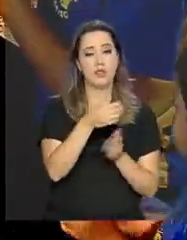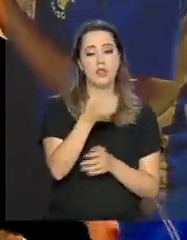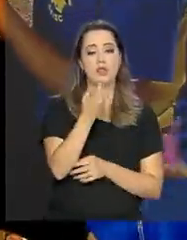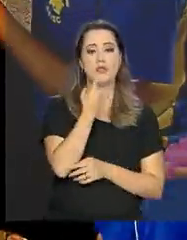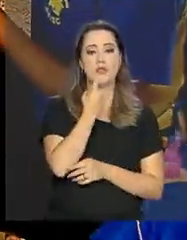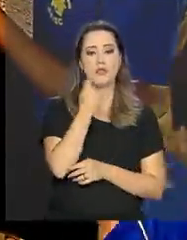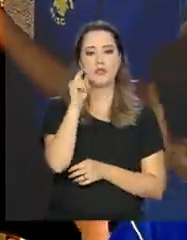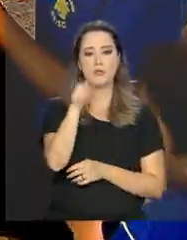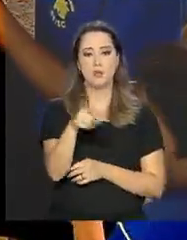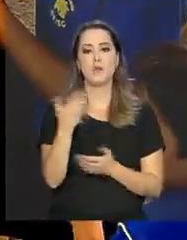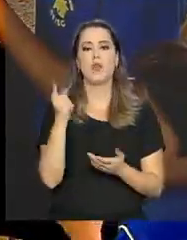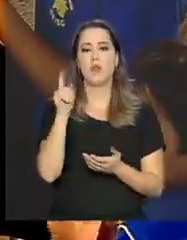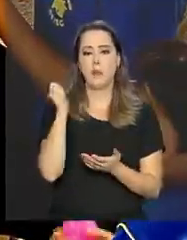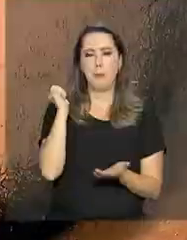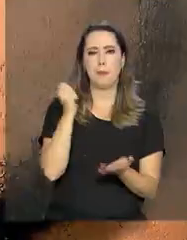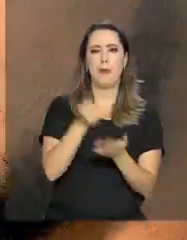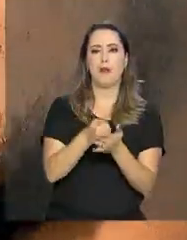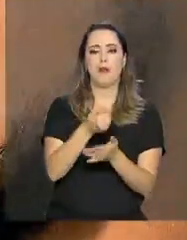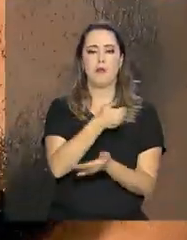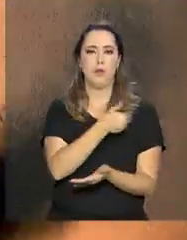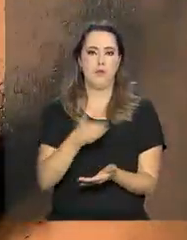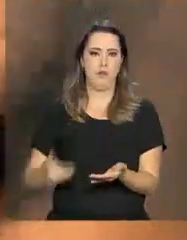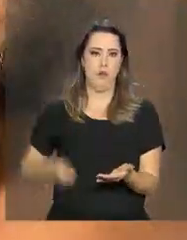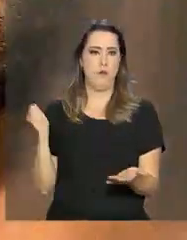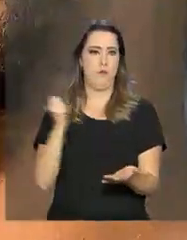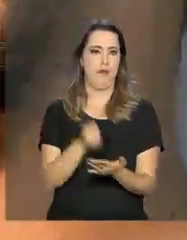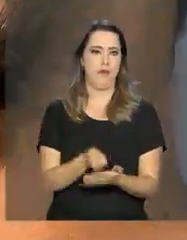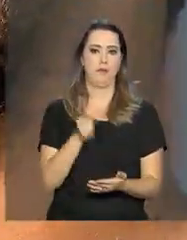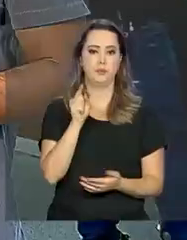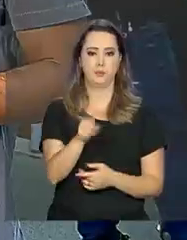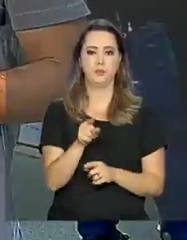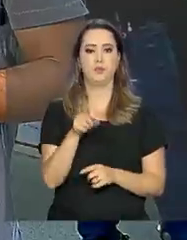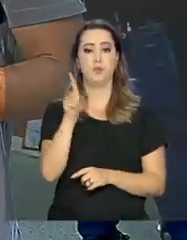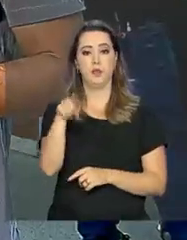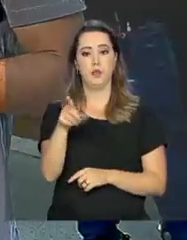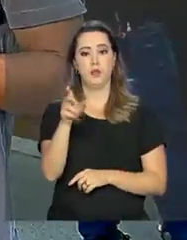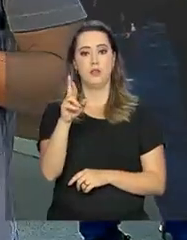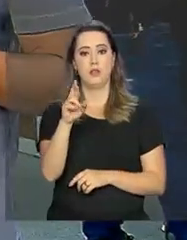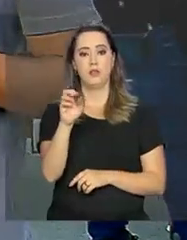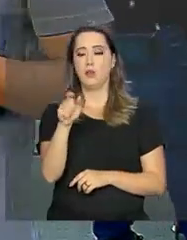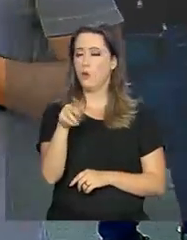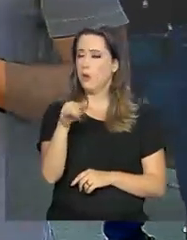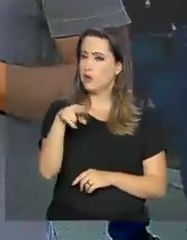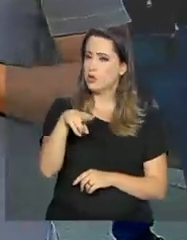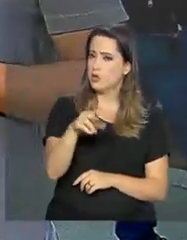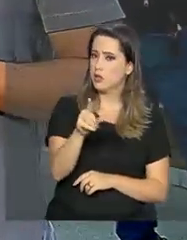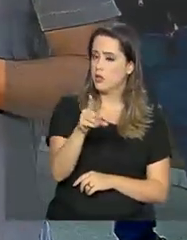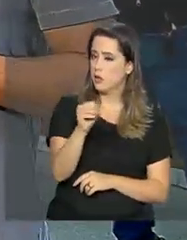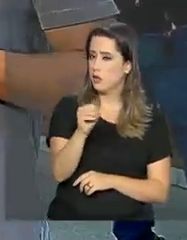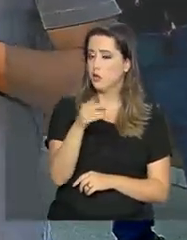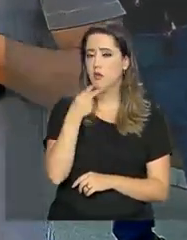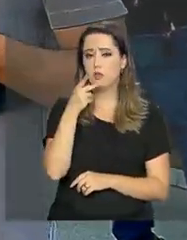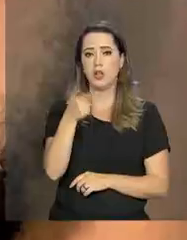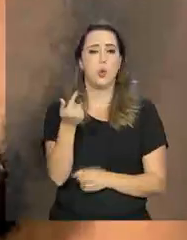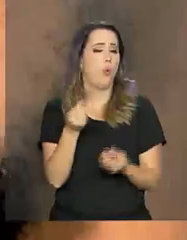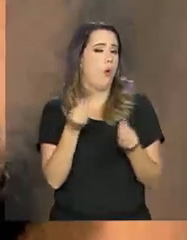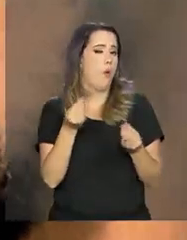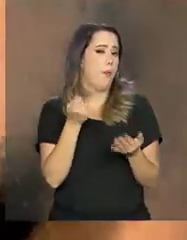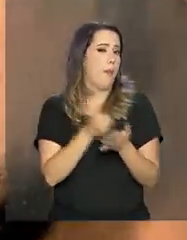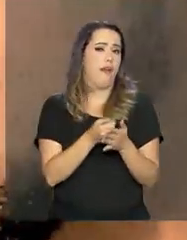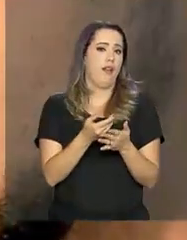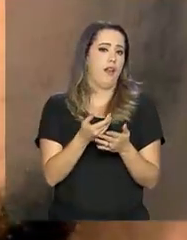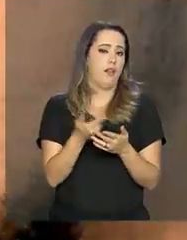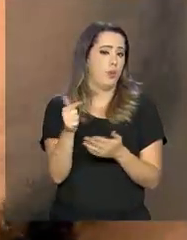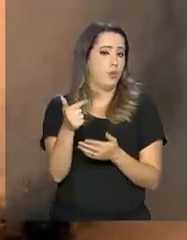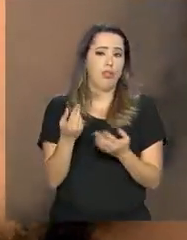é mantida com dinheiro público o reginaldo o pai do ator disse que não teria condições de pagar pelo serviço ele